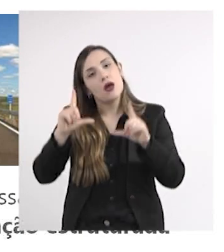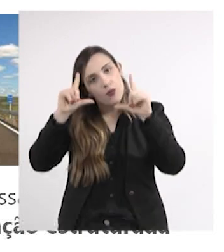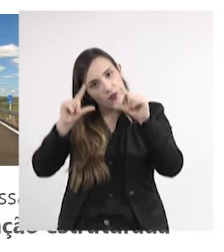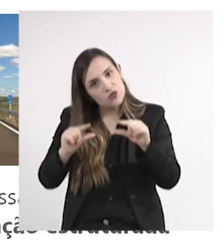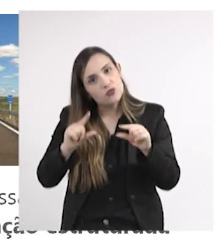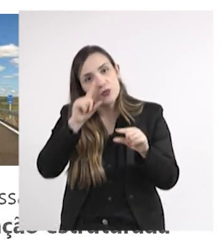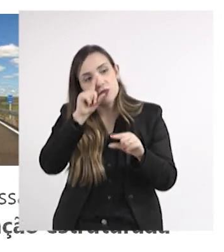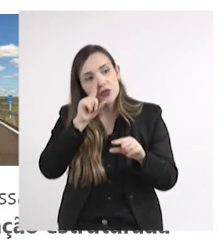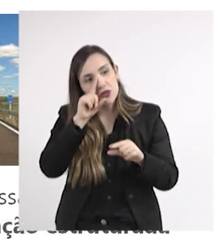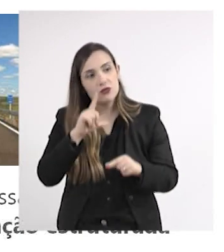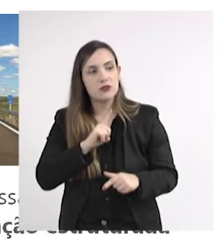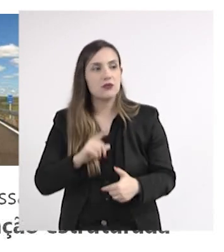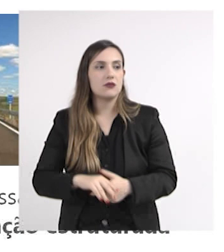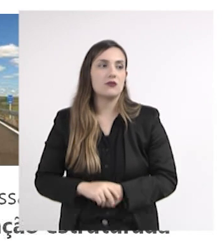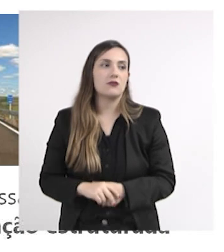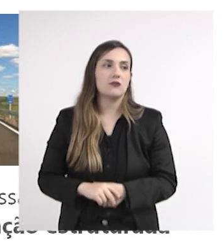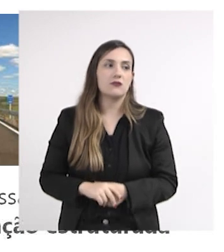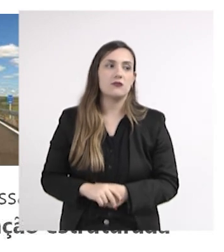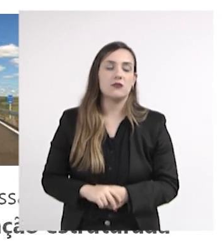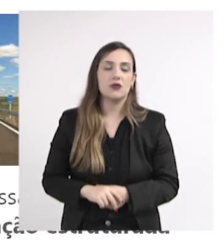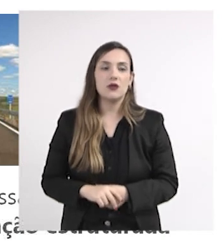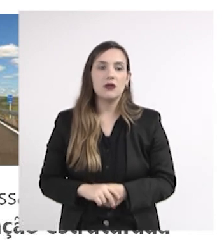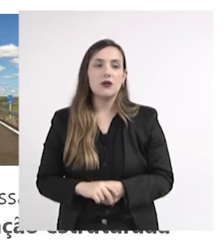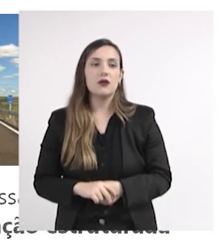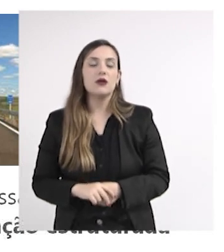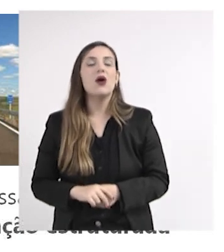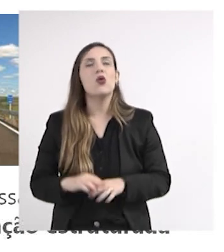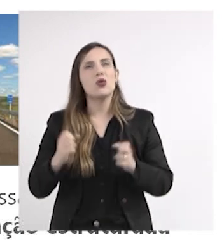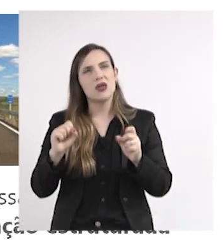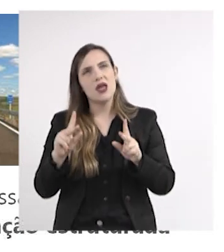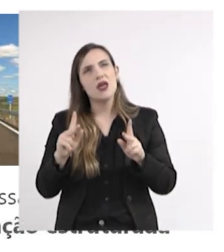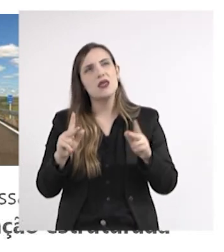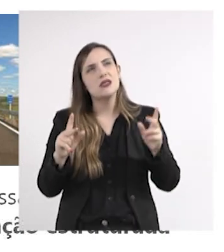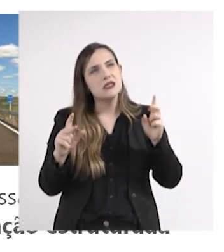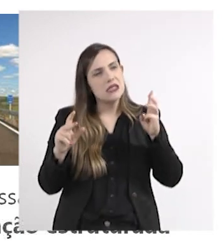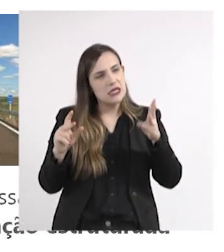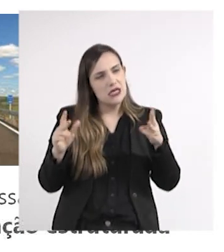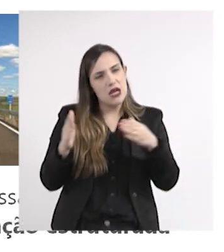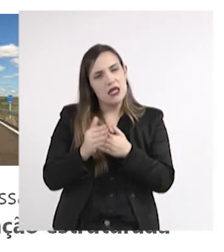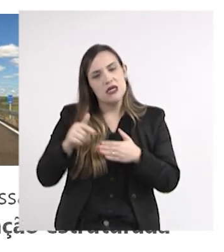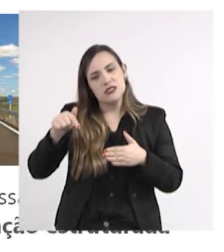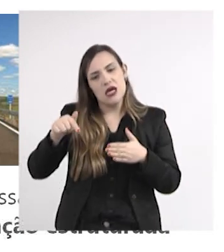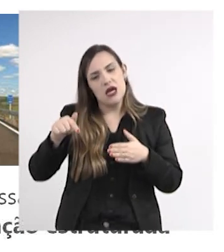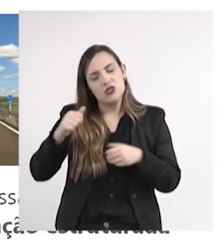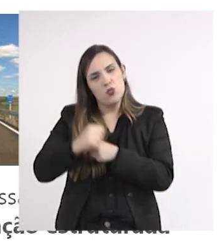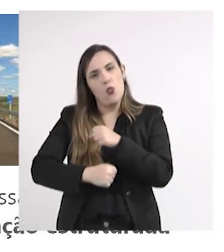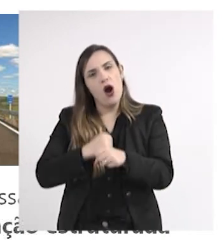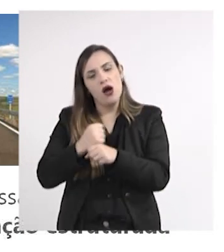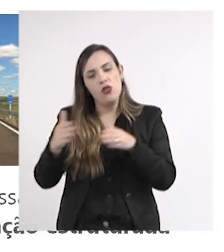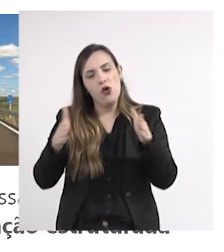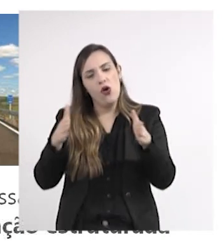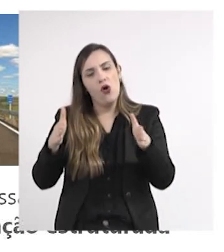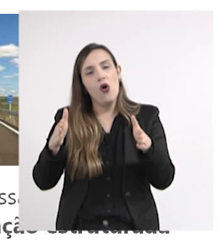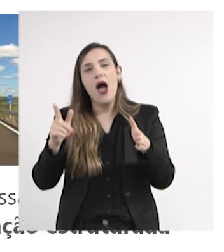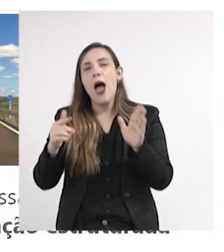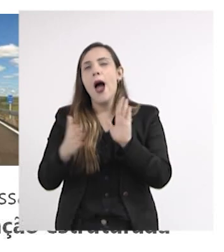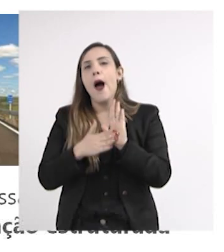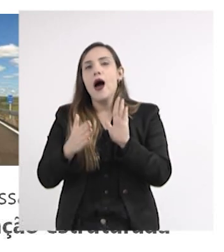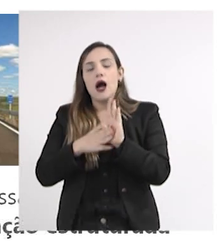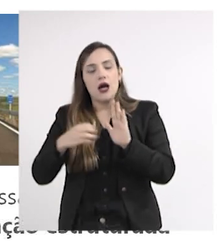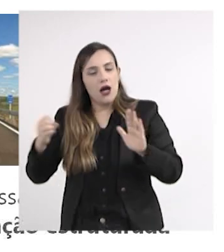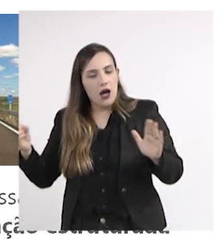pessoas. Do terceiro ao sétimo ano de concessão, estão previstos os grandes feitos, os